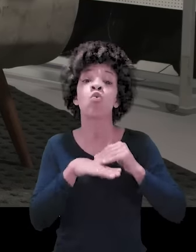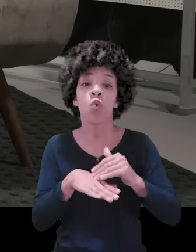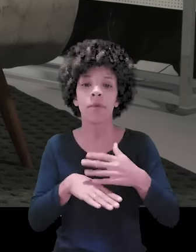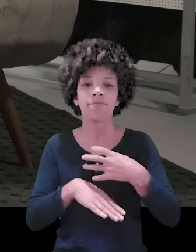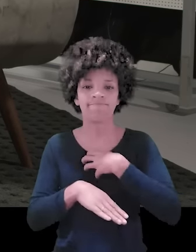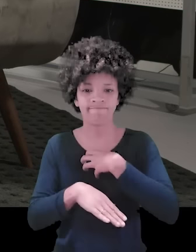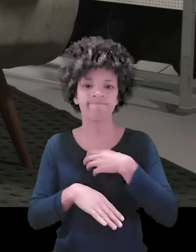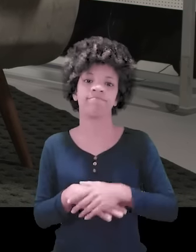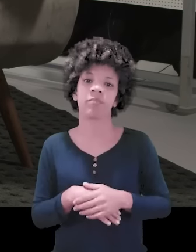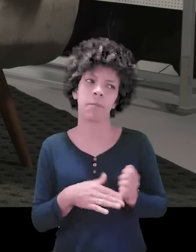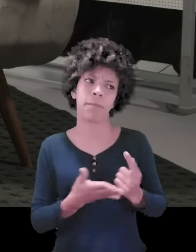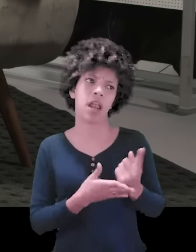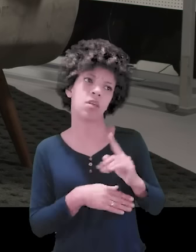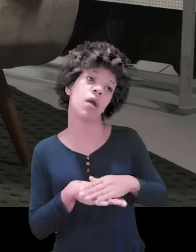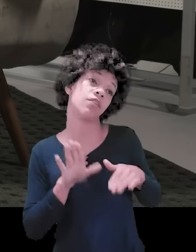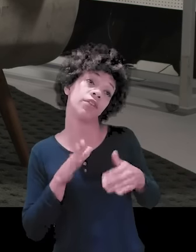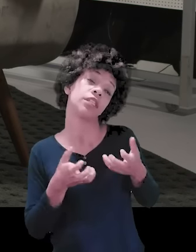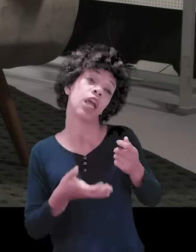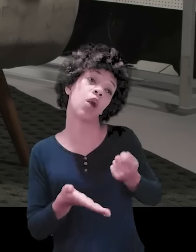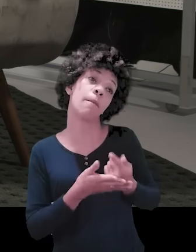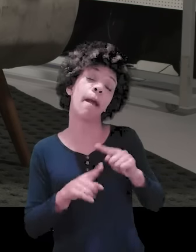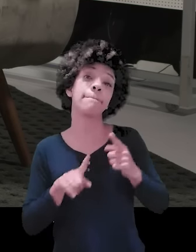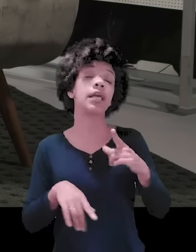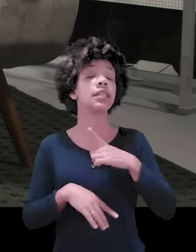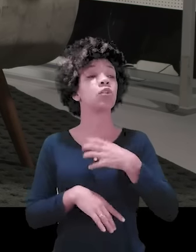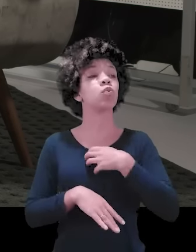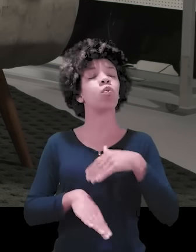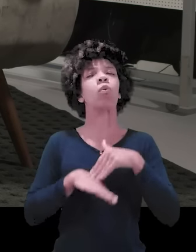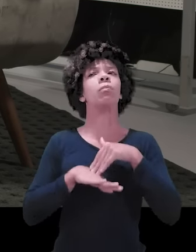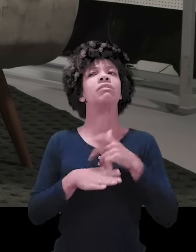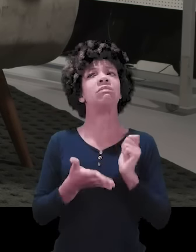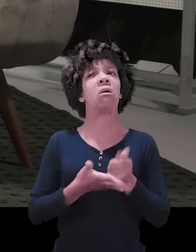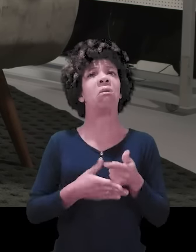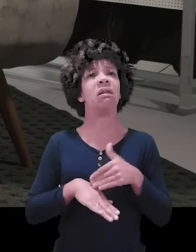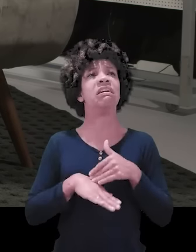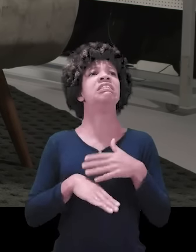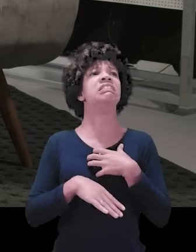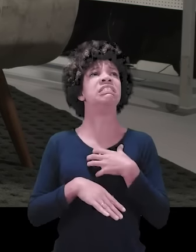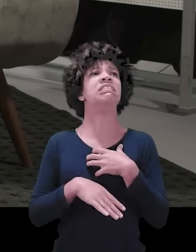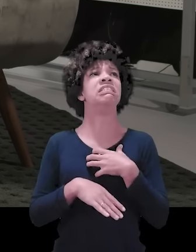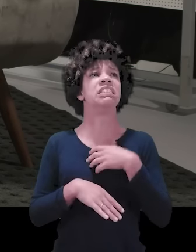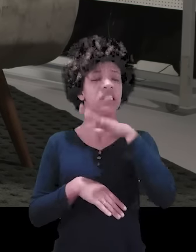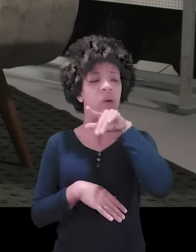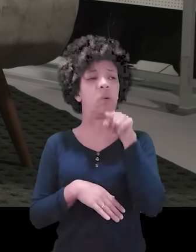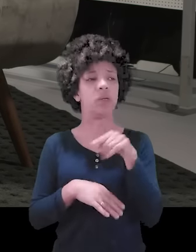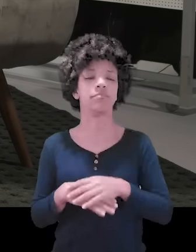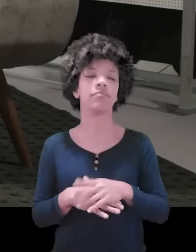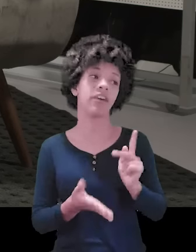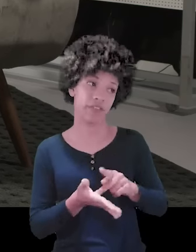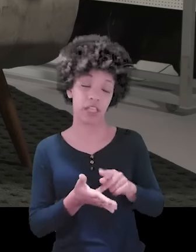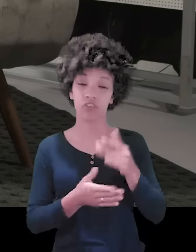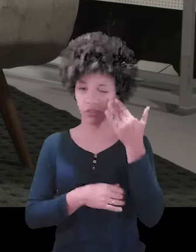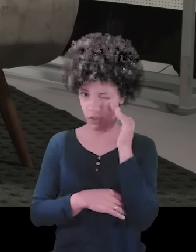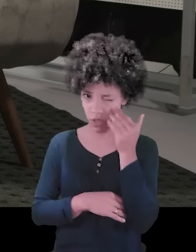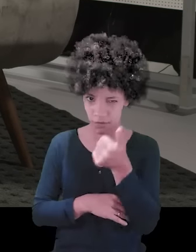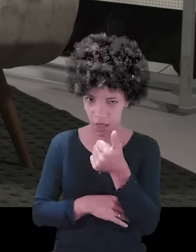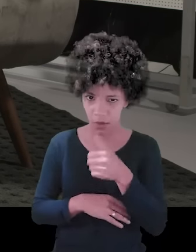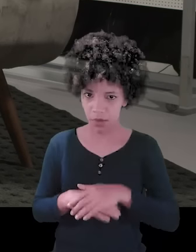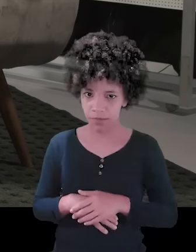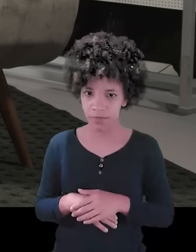celular você quer comprar amanhã vai ter a culpa Pelo menos é tão completo eles são ruins entendeu